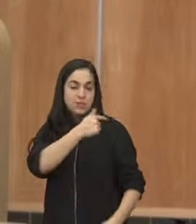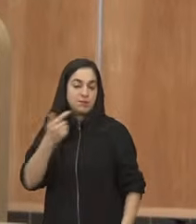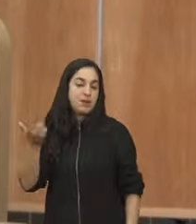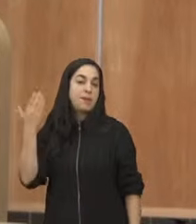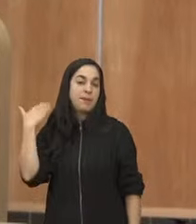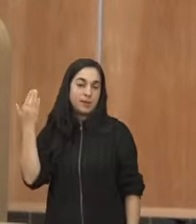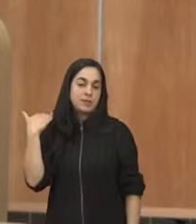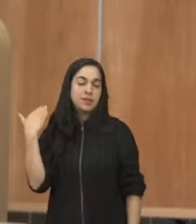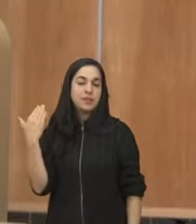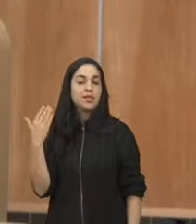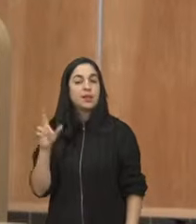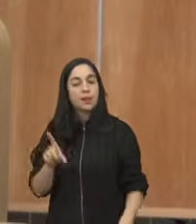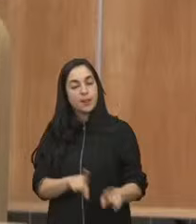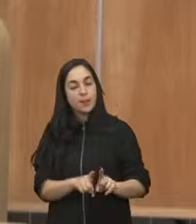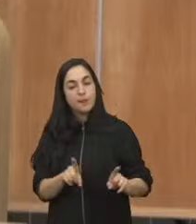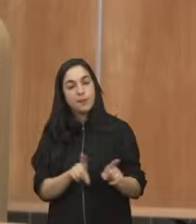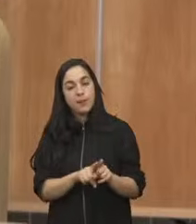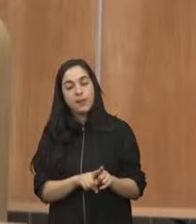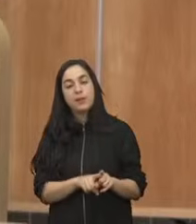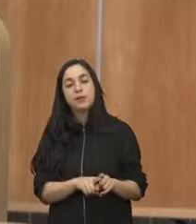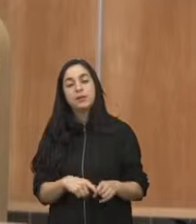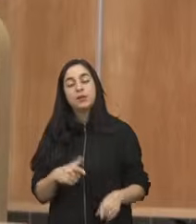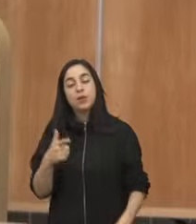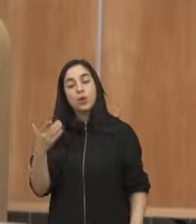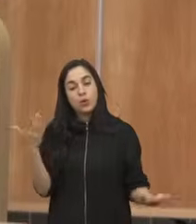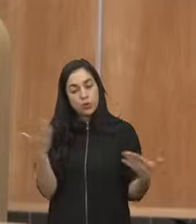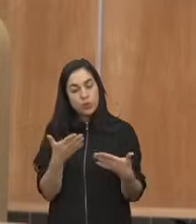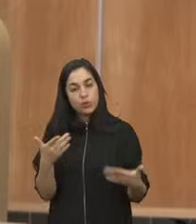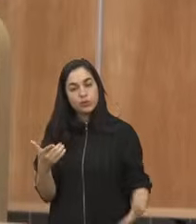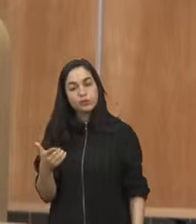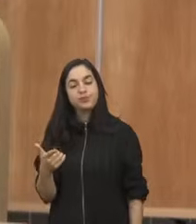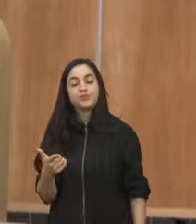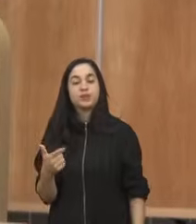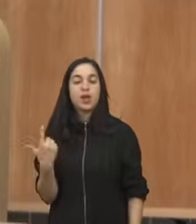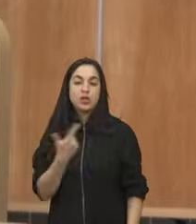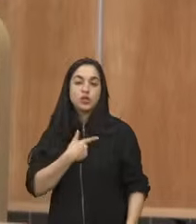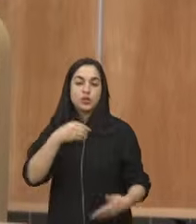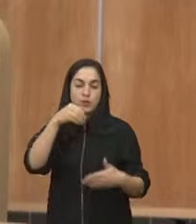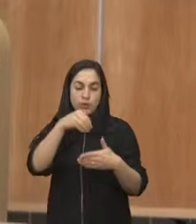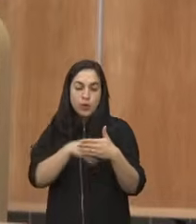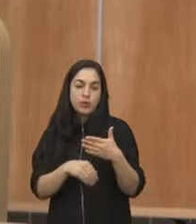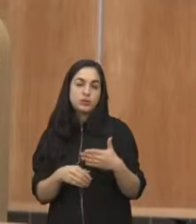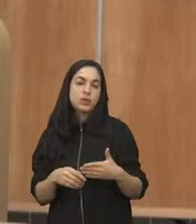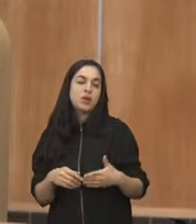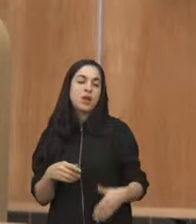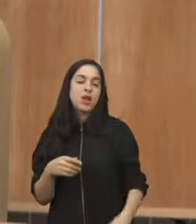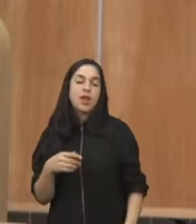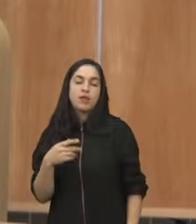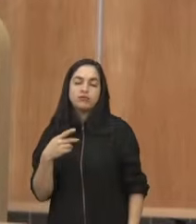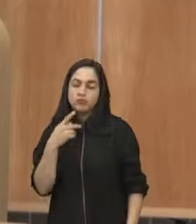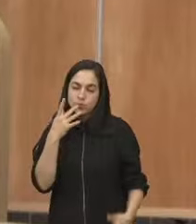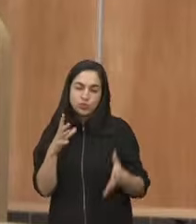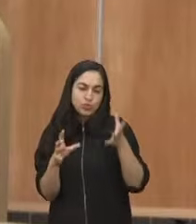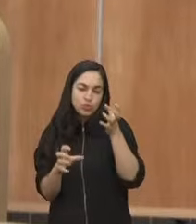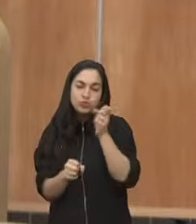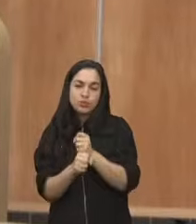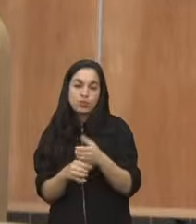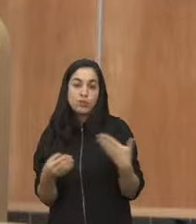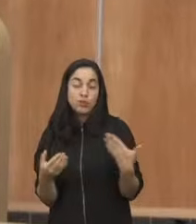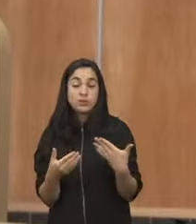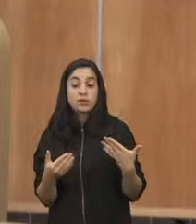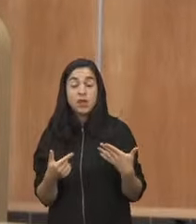como vamos votar a discussão total hoje. Mas eu tenho certeza que, por mais que